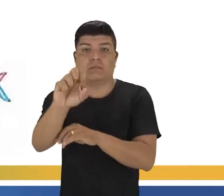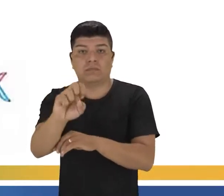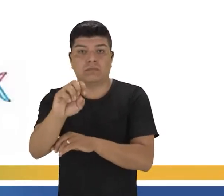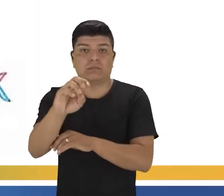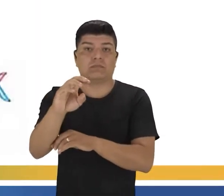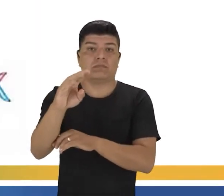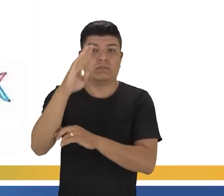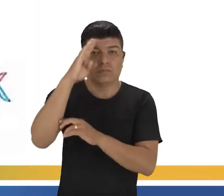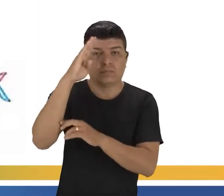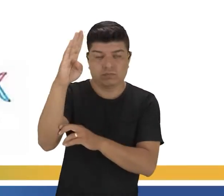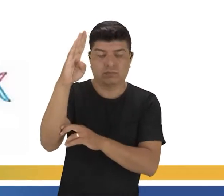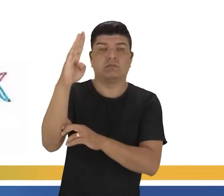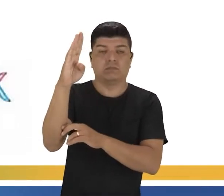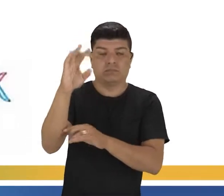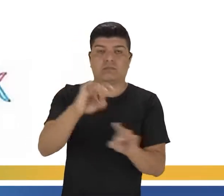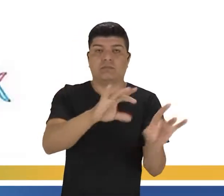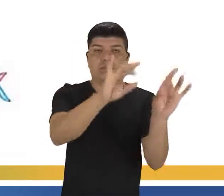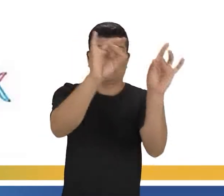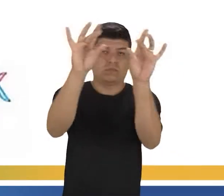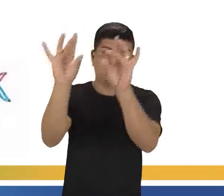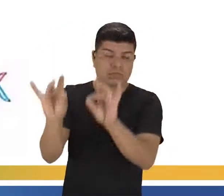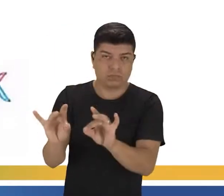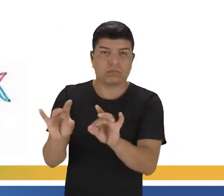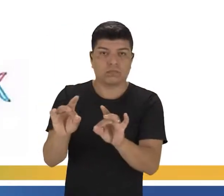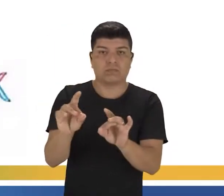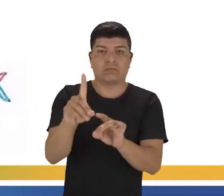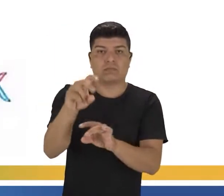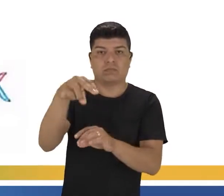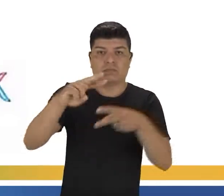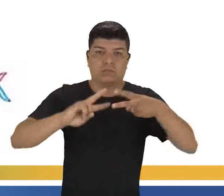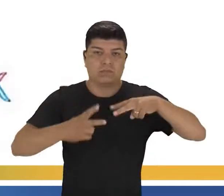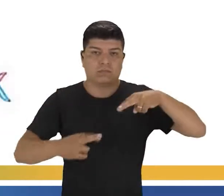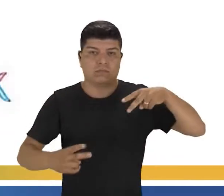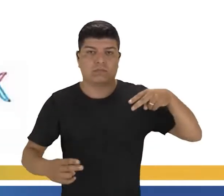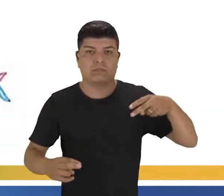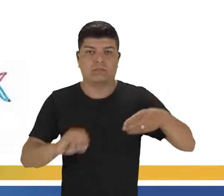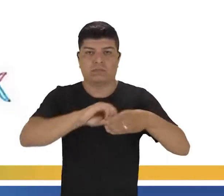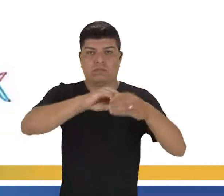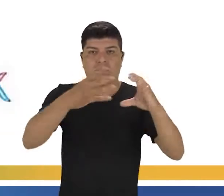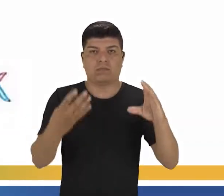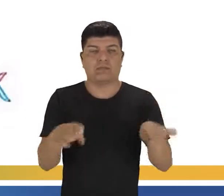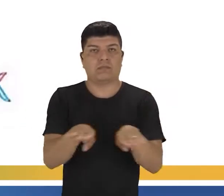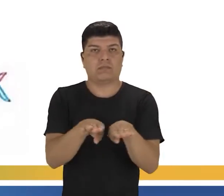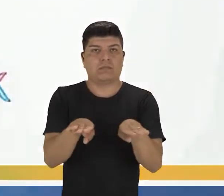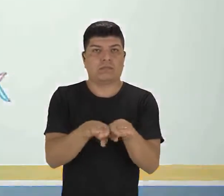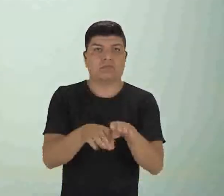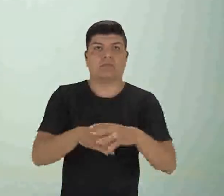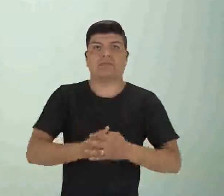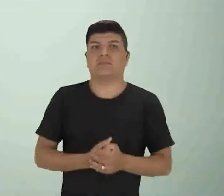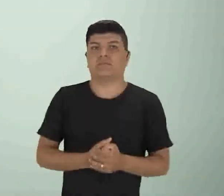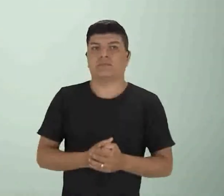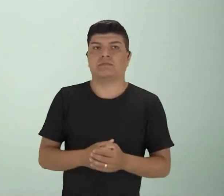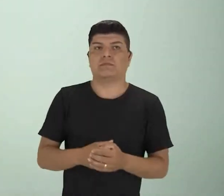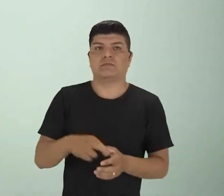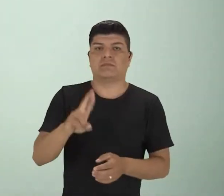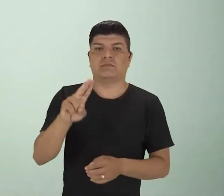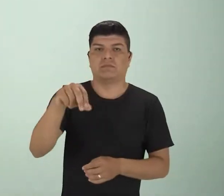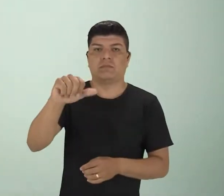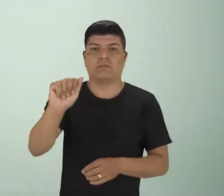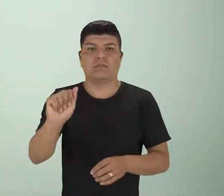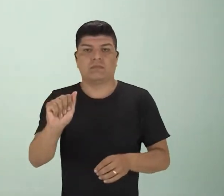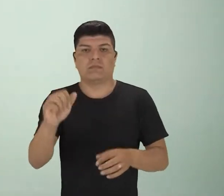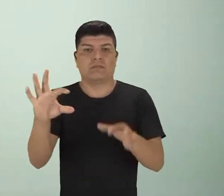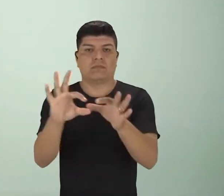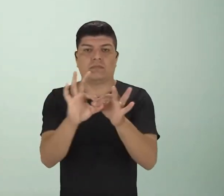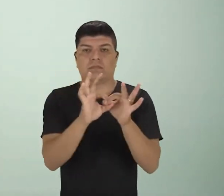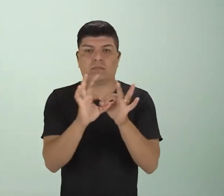do DNA. O gene é a parte do DNA que expressa uma característica. Então, esse RNA vai se ligar